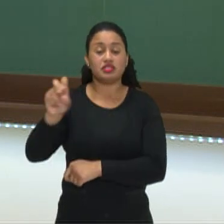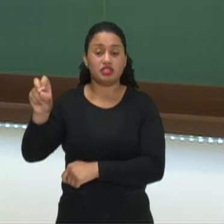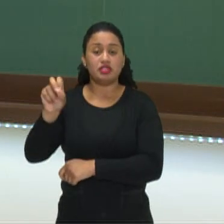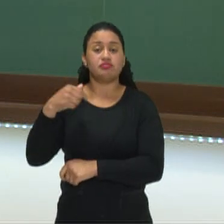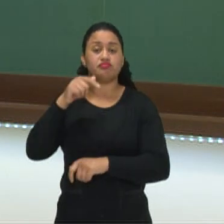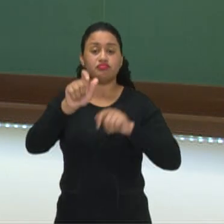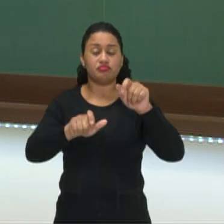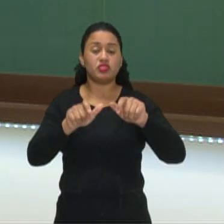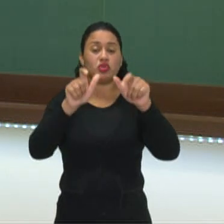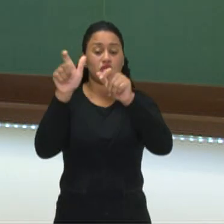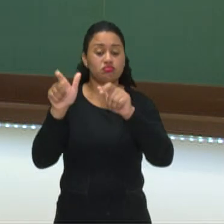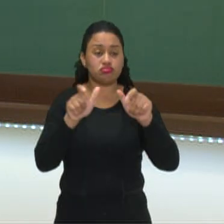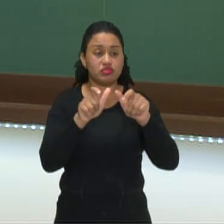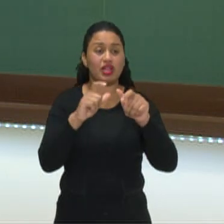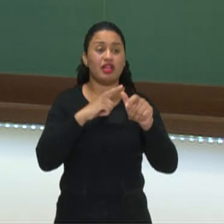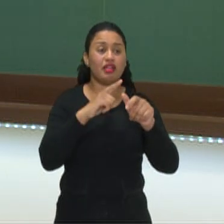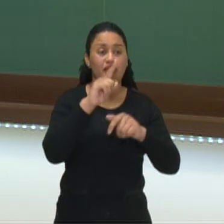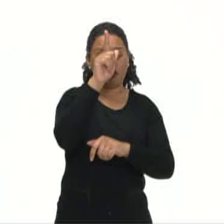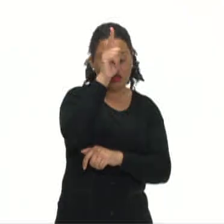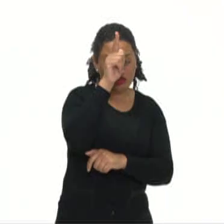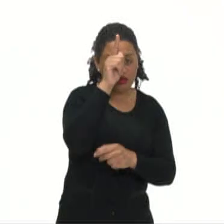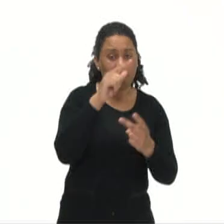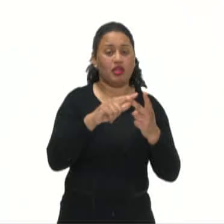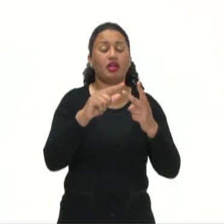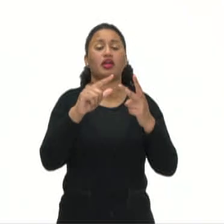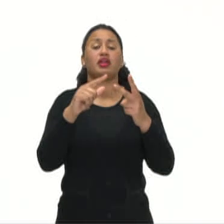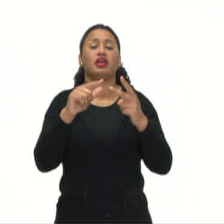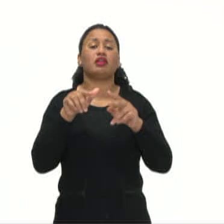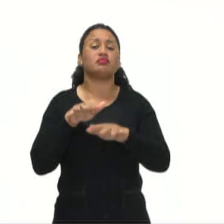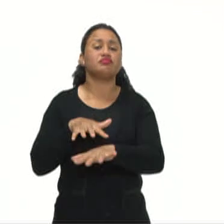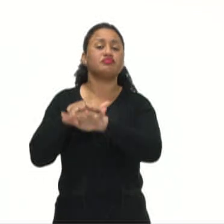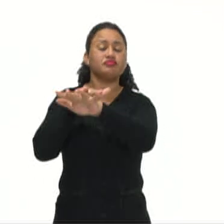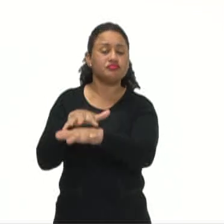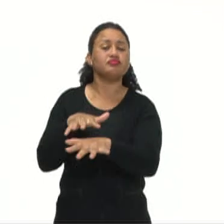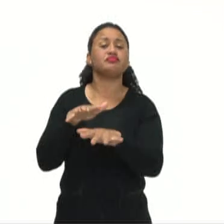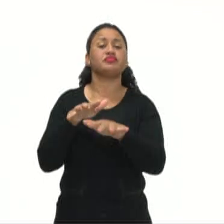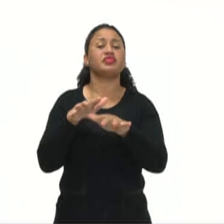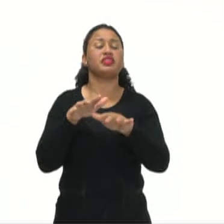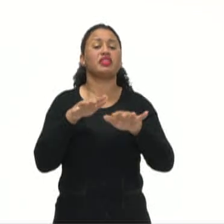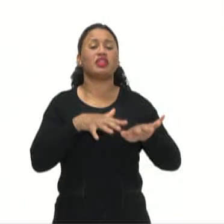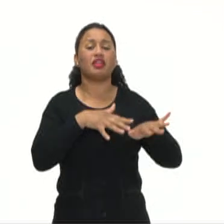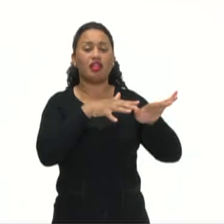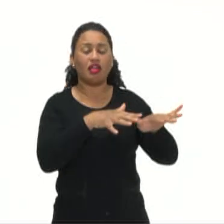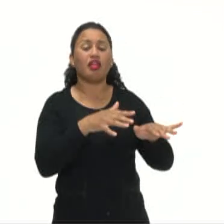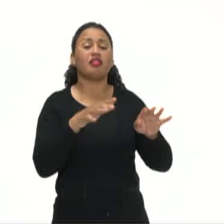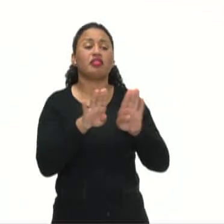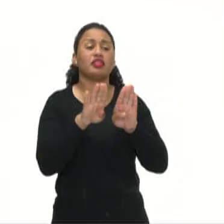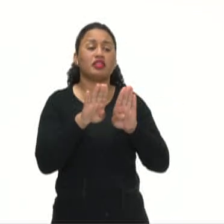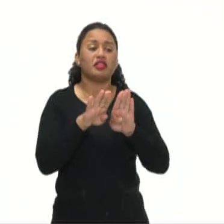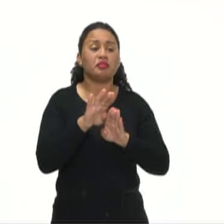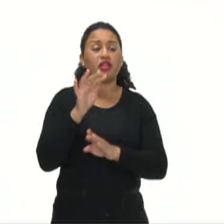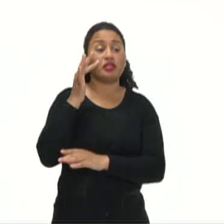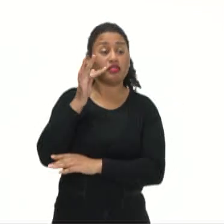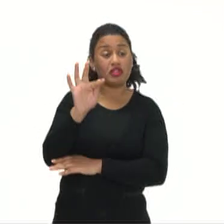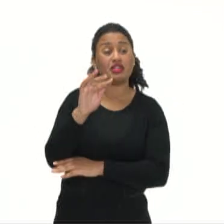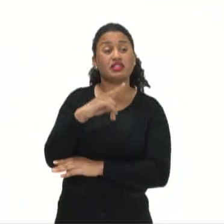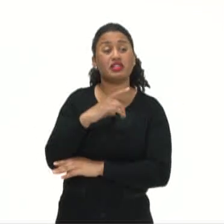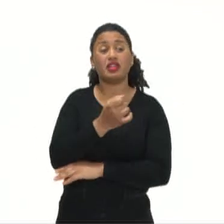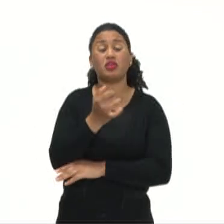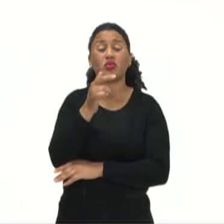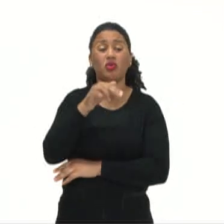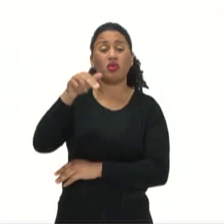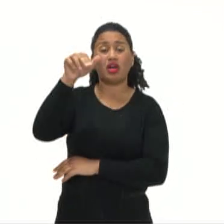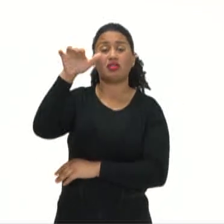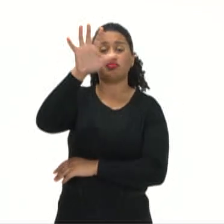como na Alemanha, no Reino Unido, na França, e existem lugares com menos de 10 habitantes por quilômetro quadrado, como no